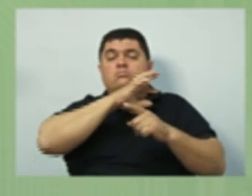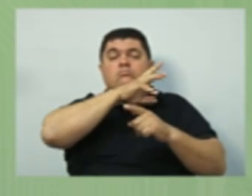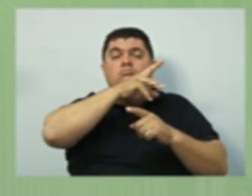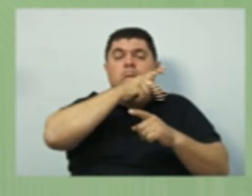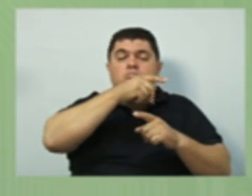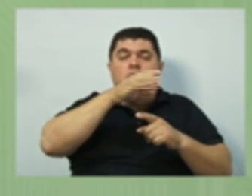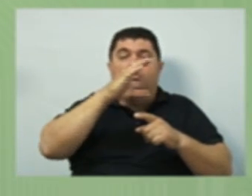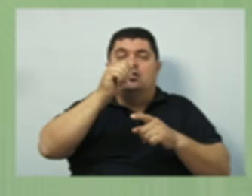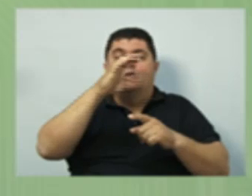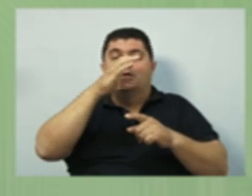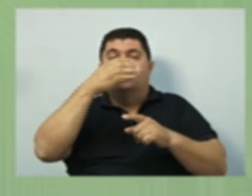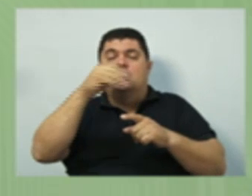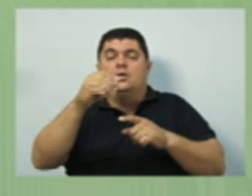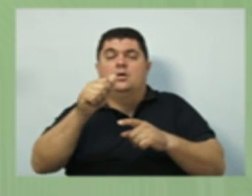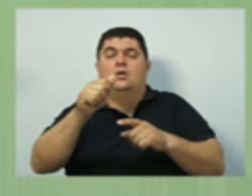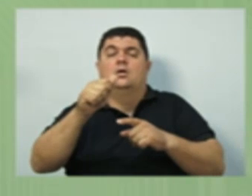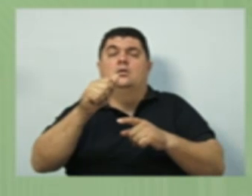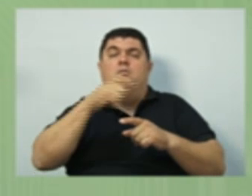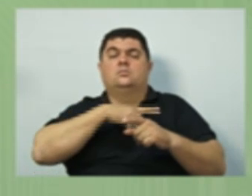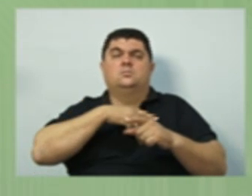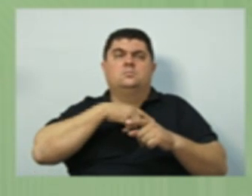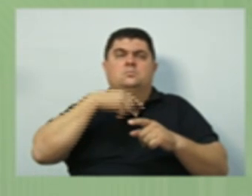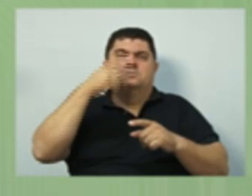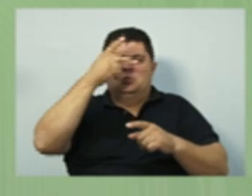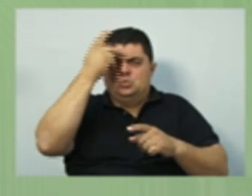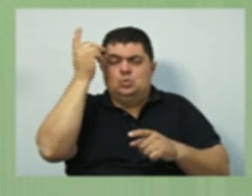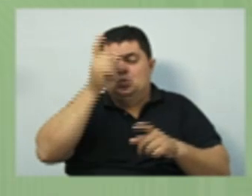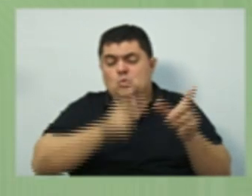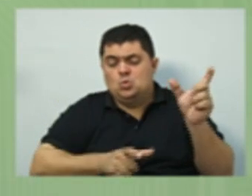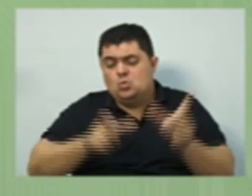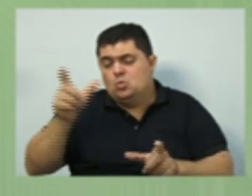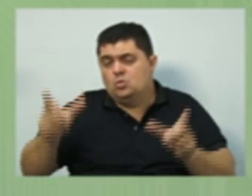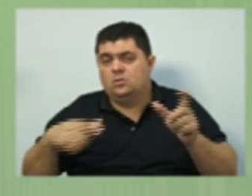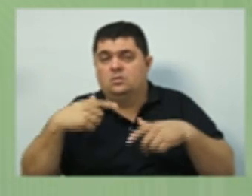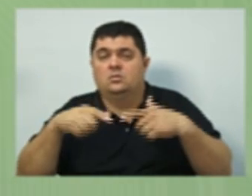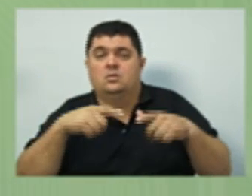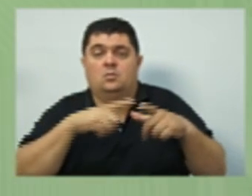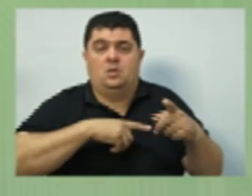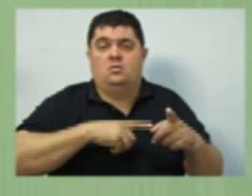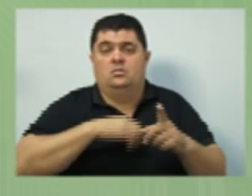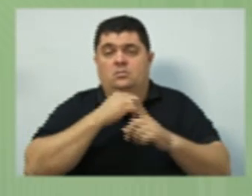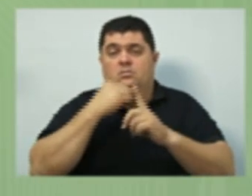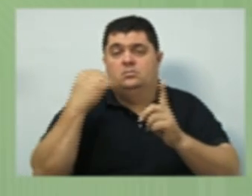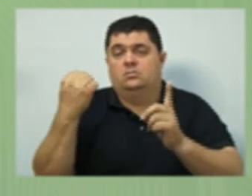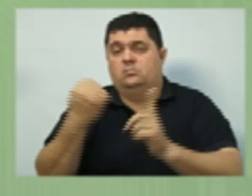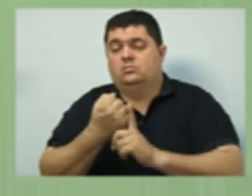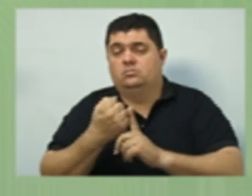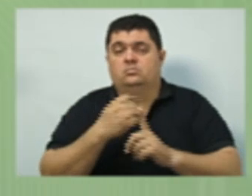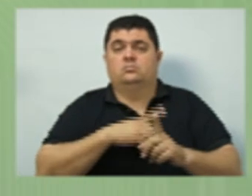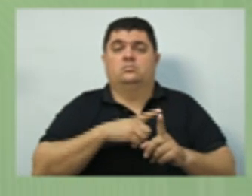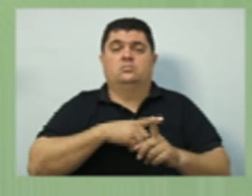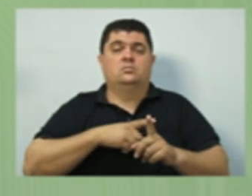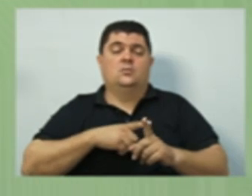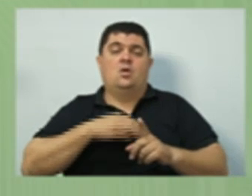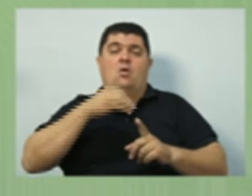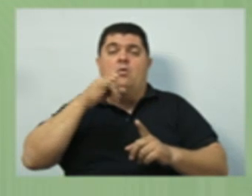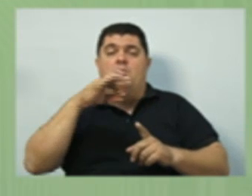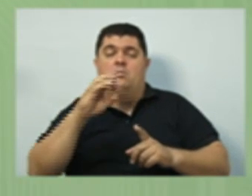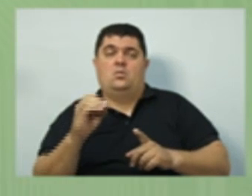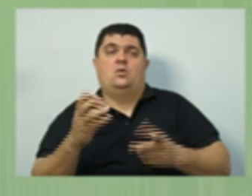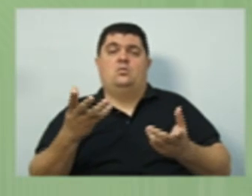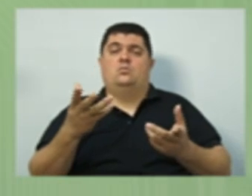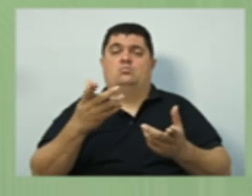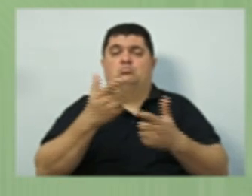resgata elementos de seres humanos, ou seja, o trabalho está ligado à vida social, ao mito, não